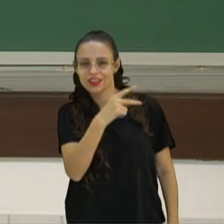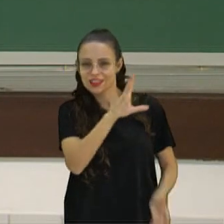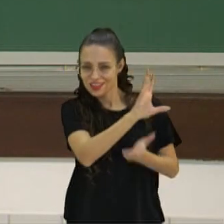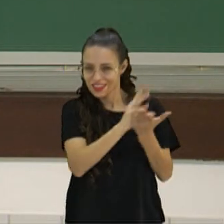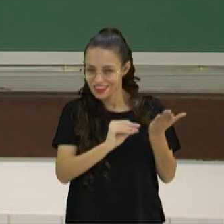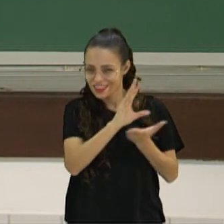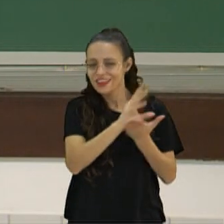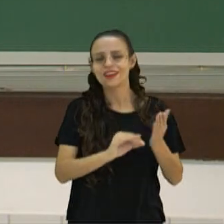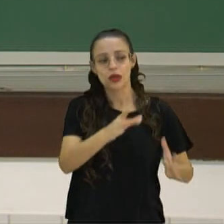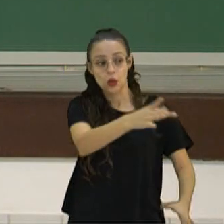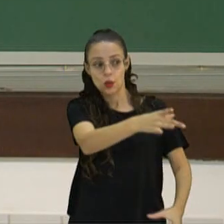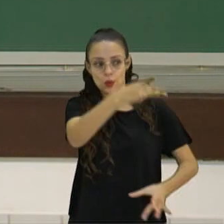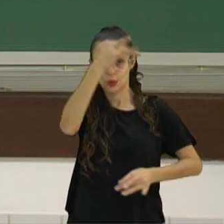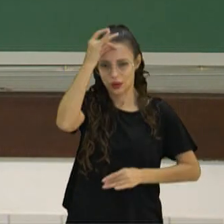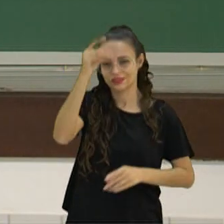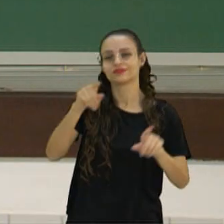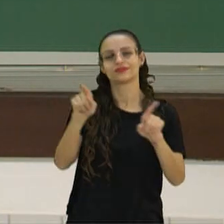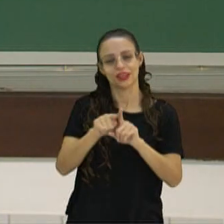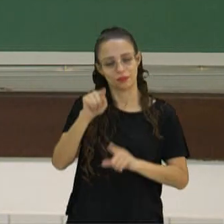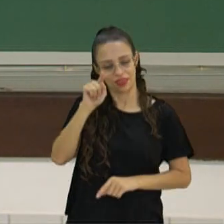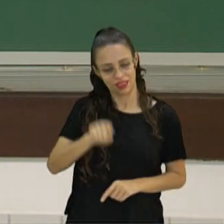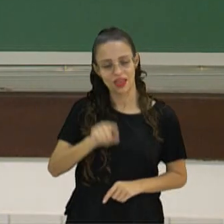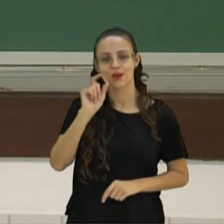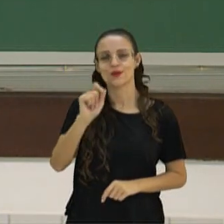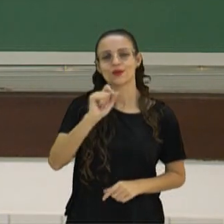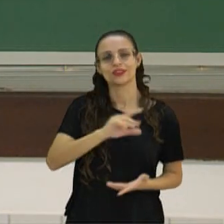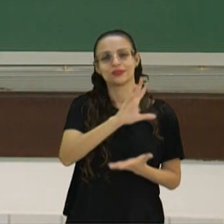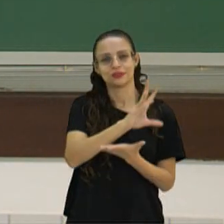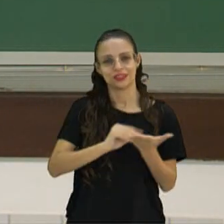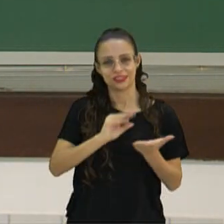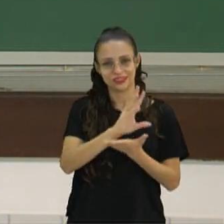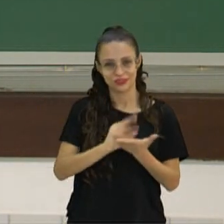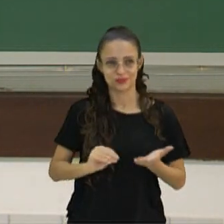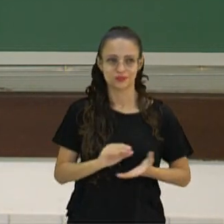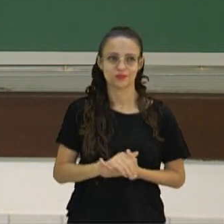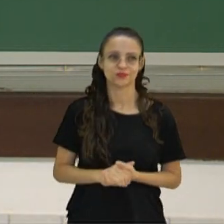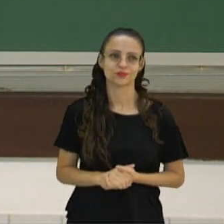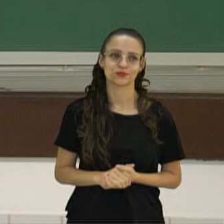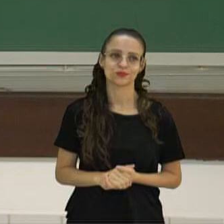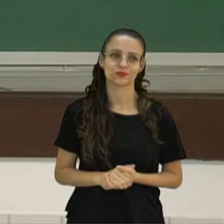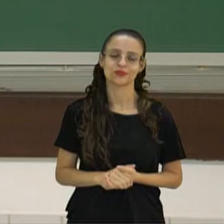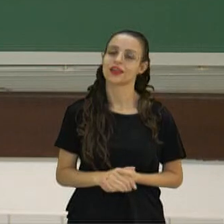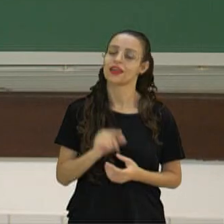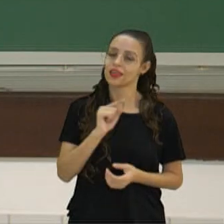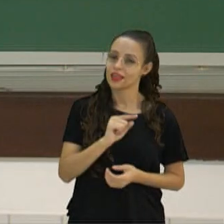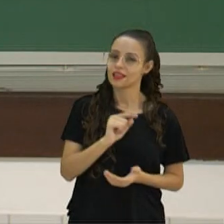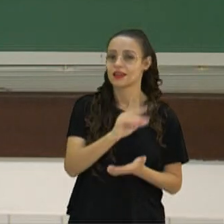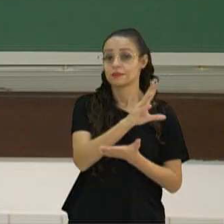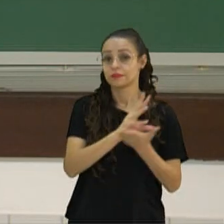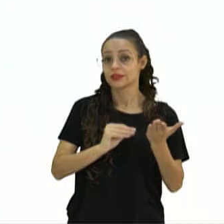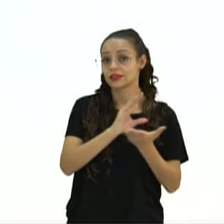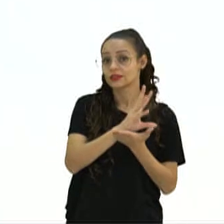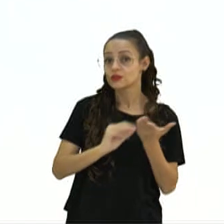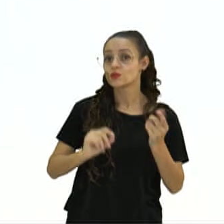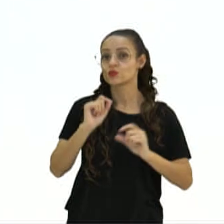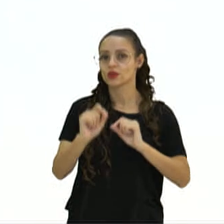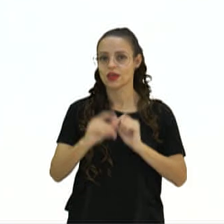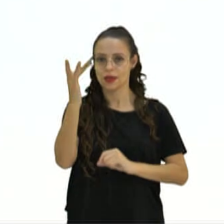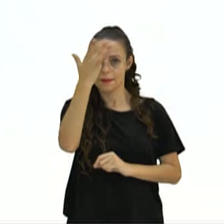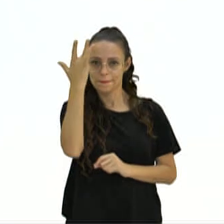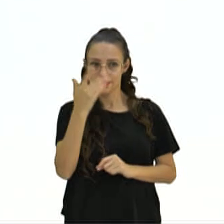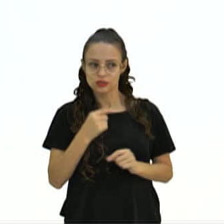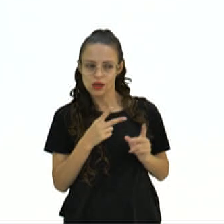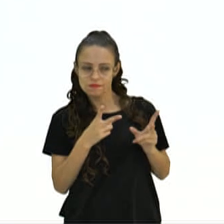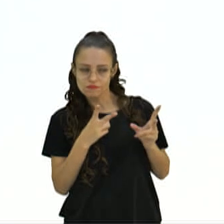imitando. Então, também entra dentro da parte da imitação. Então, a imitação é uma atividade na qual o indivíduo observa